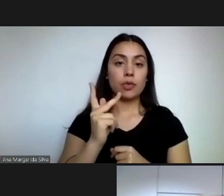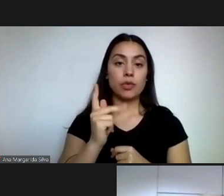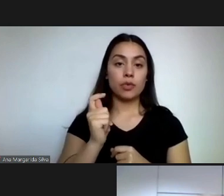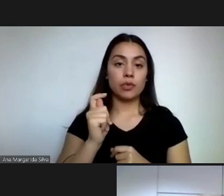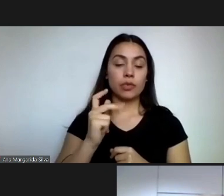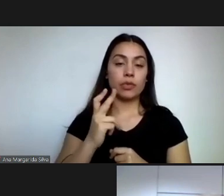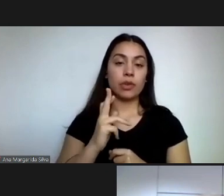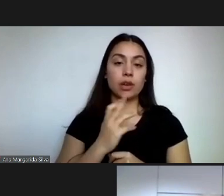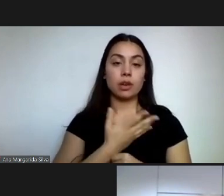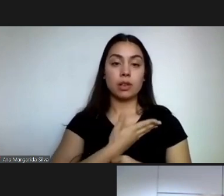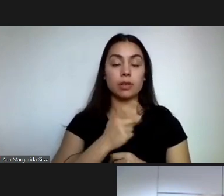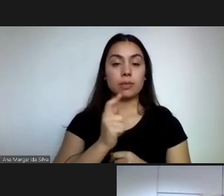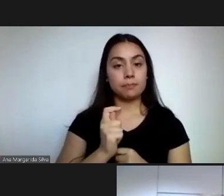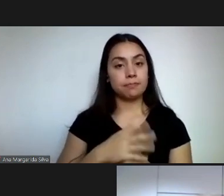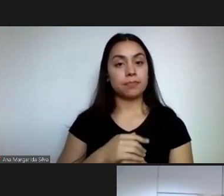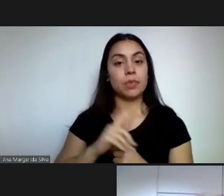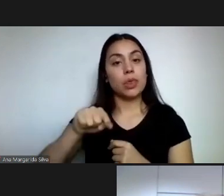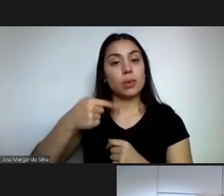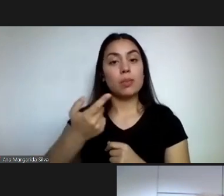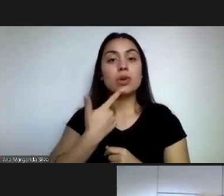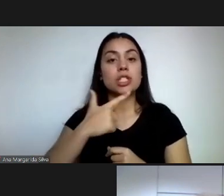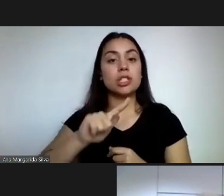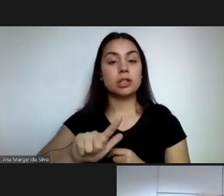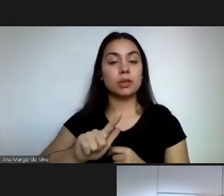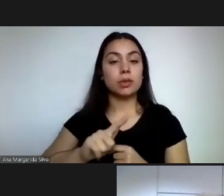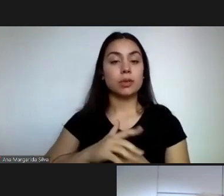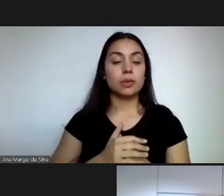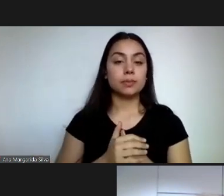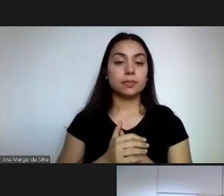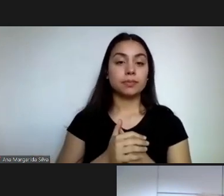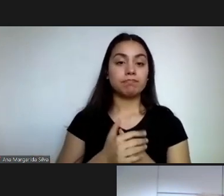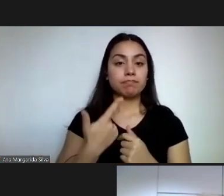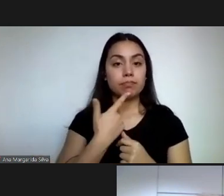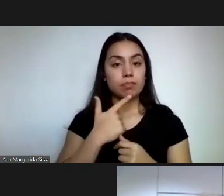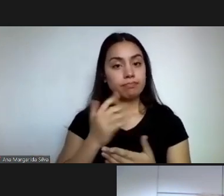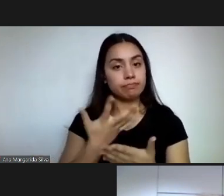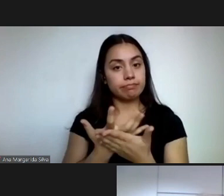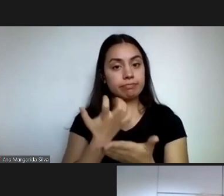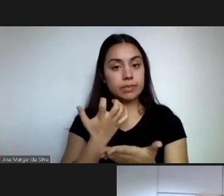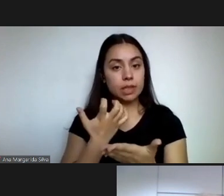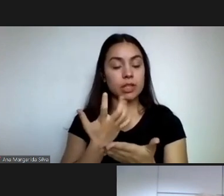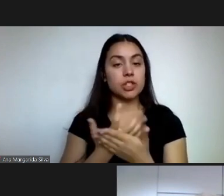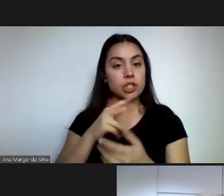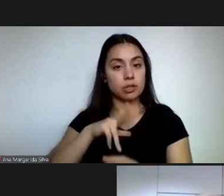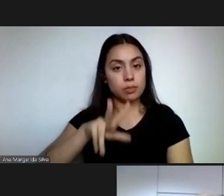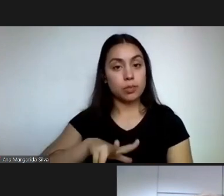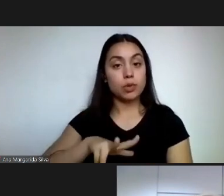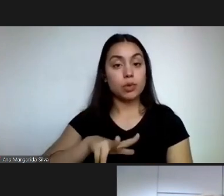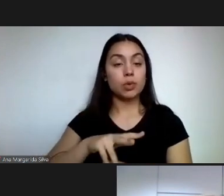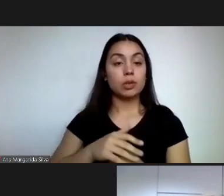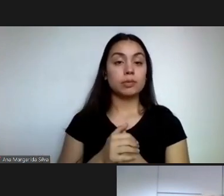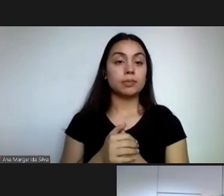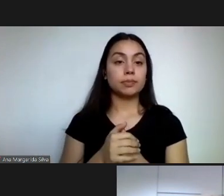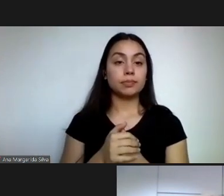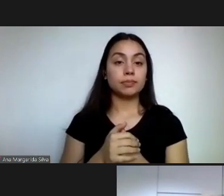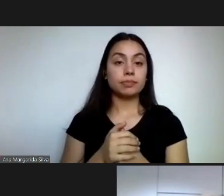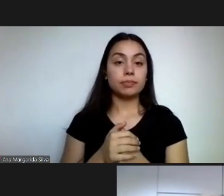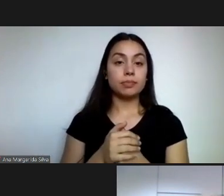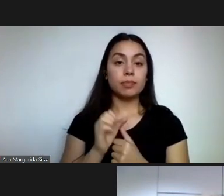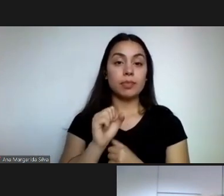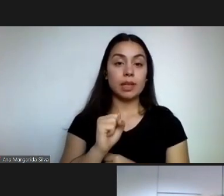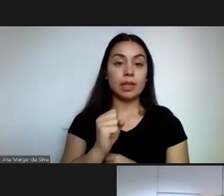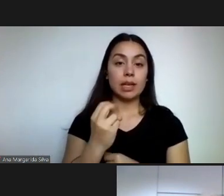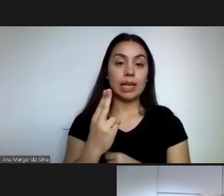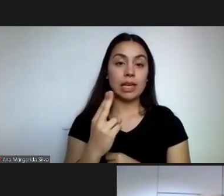depois, com menos falantes, mas também com uma presença e algumas semelhanças históricas, o guineense, que é um